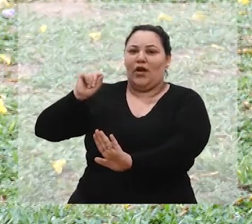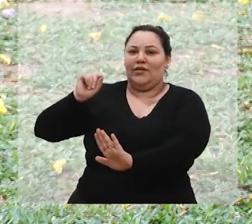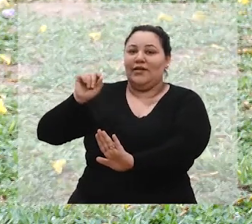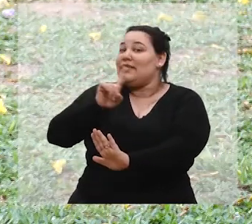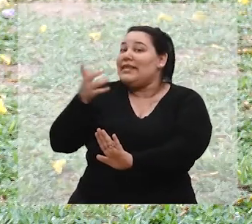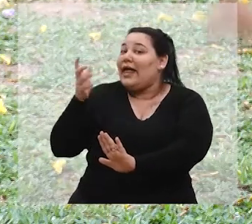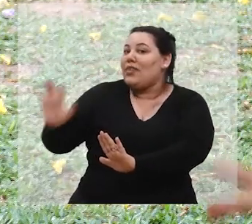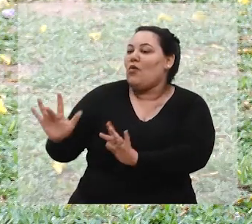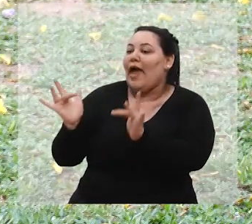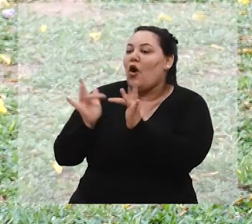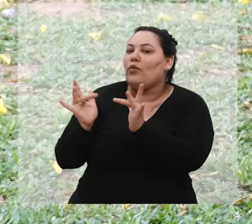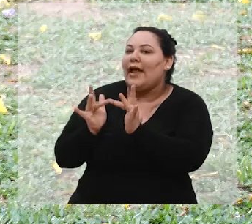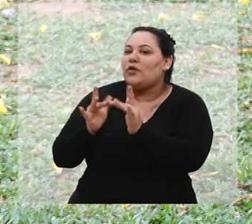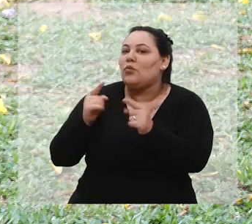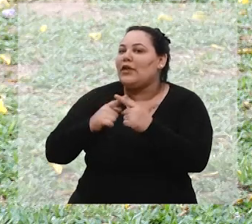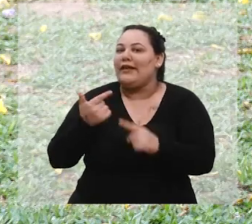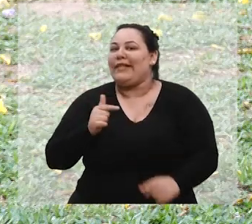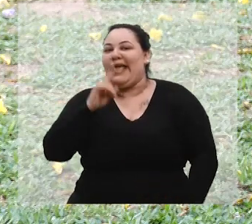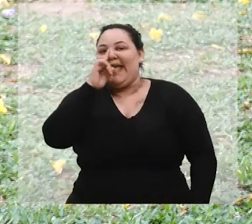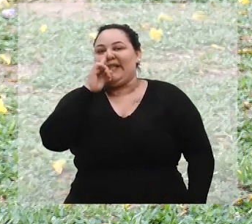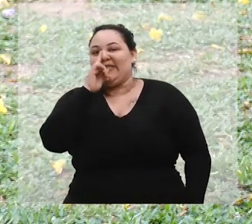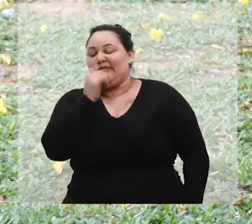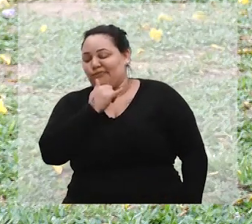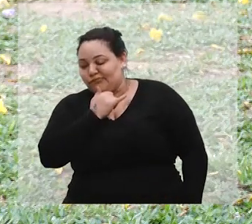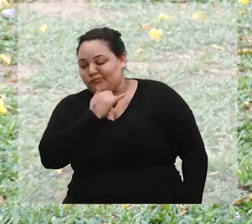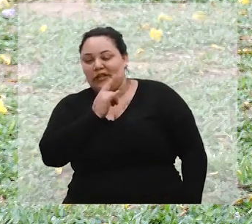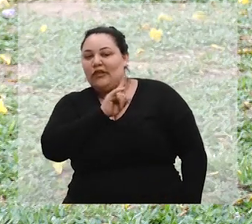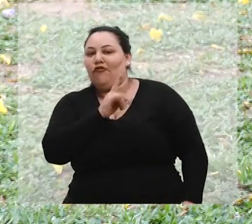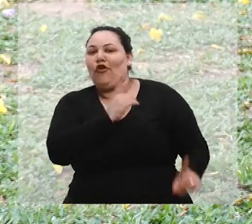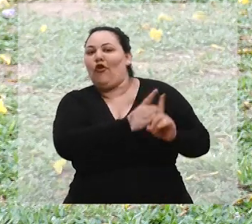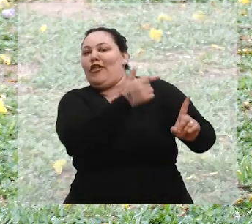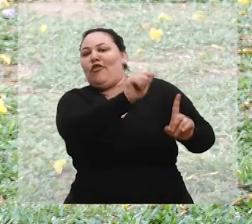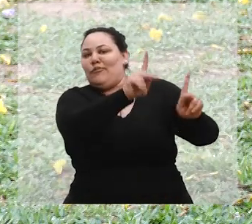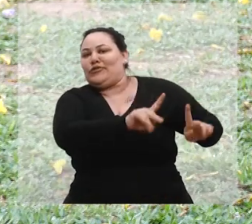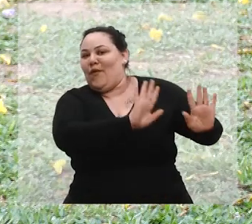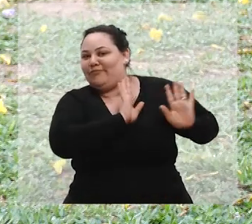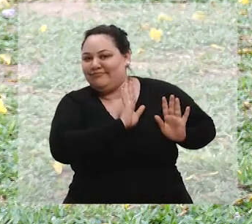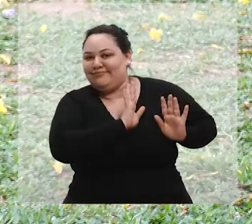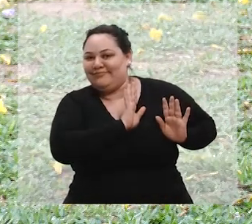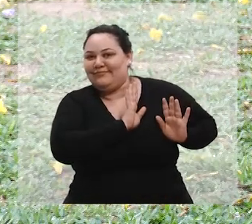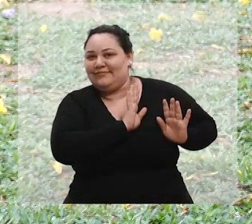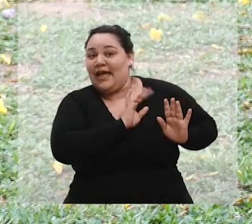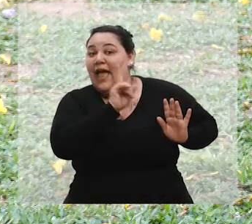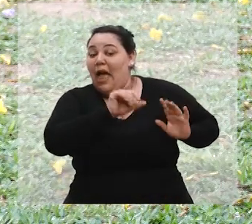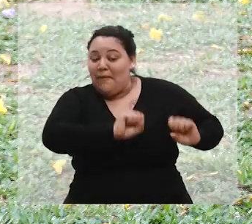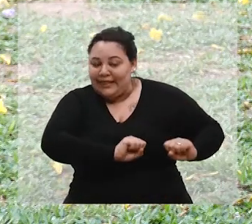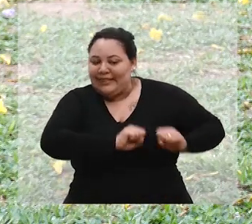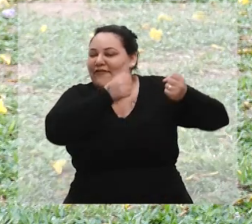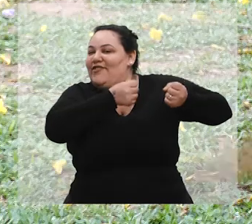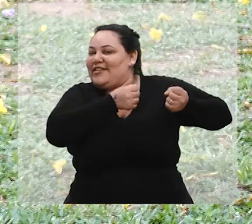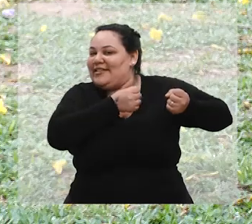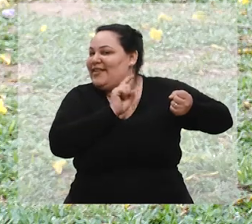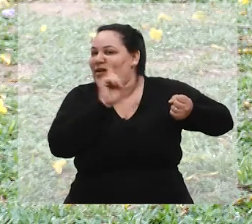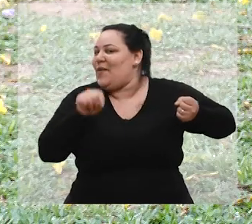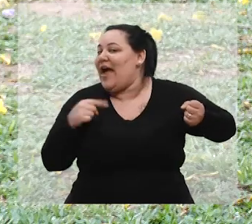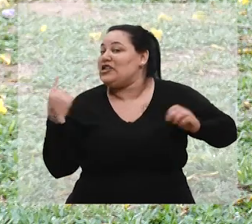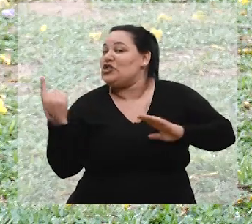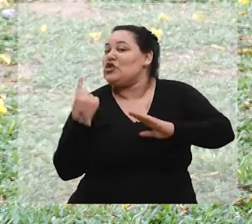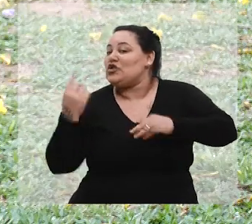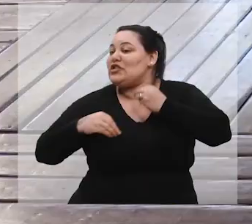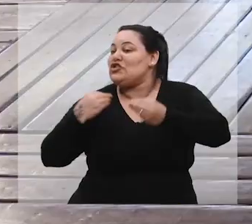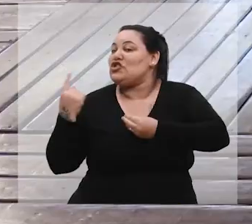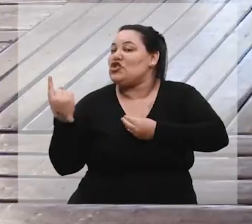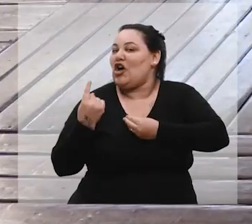defendendo. Então, para não correr o risco de me frustrar, eu já nem vou me encontrar com o outro. E isso é uma defesa, não é a solidão, é uma defesa